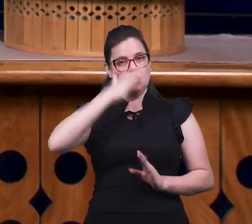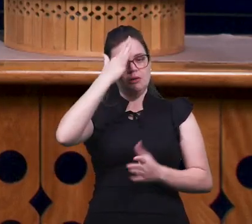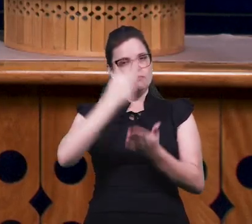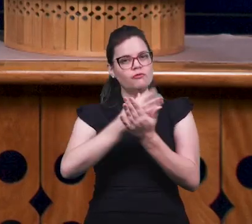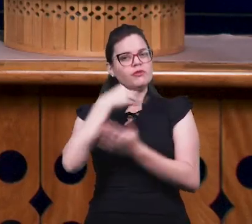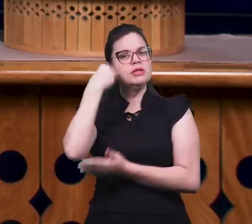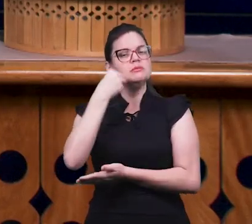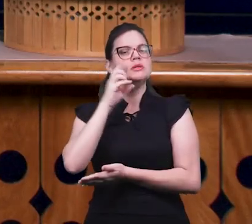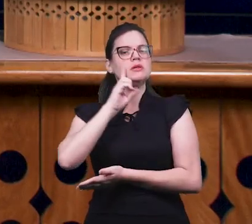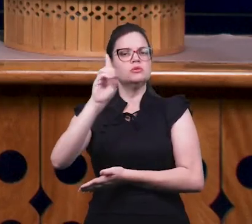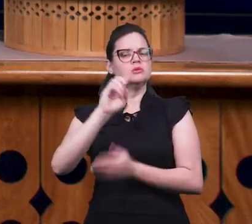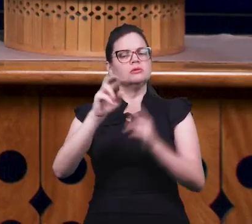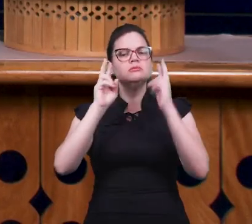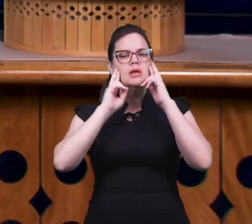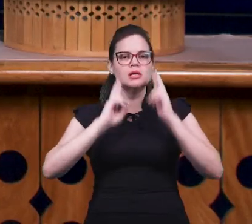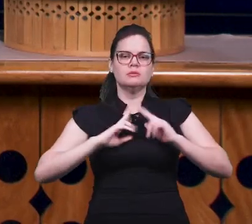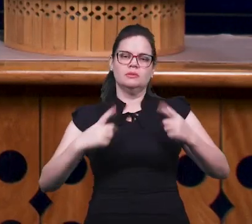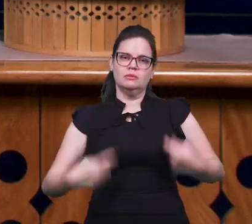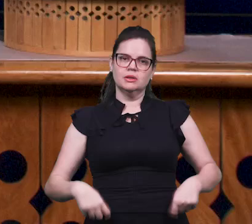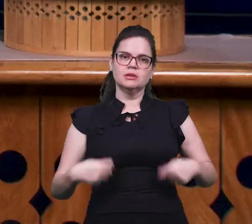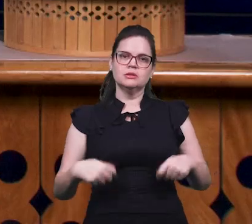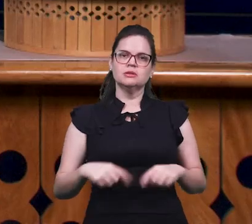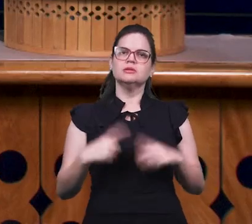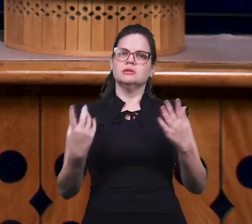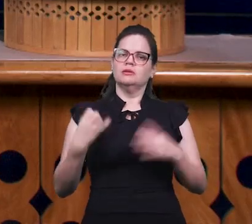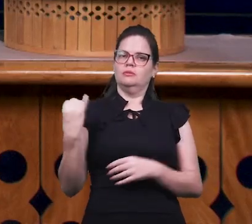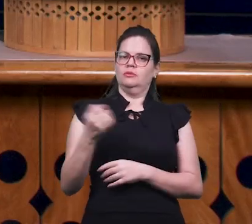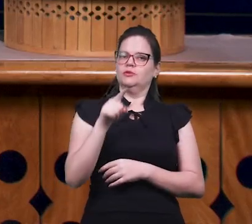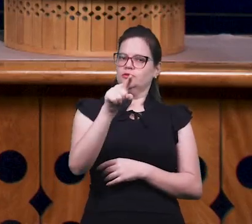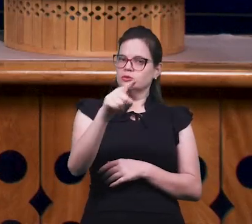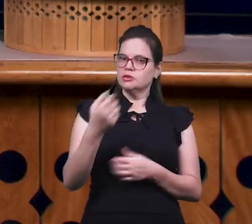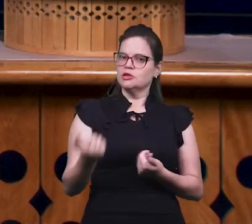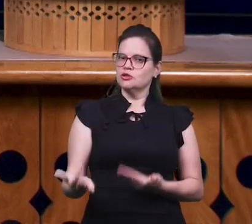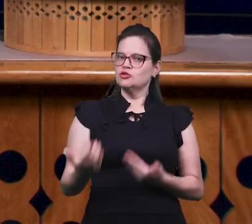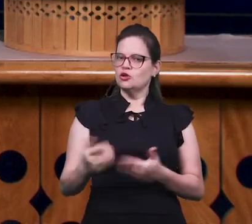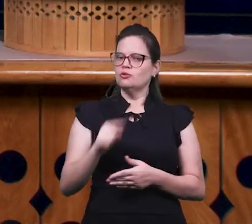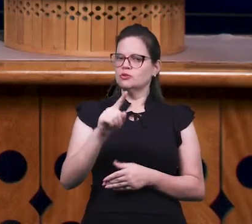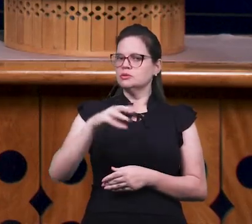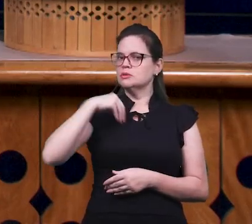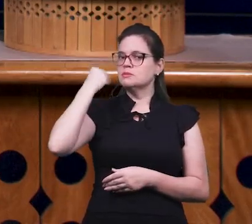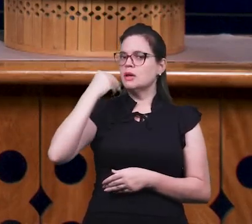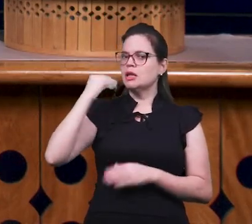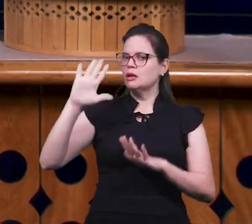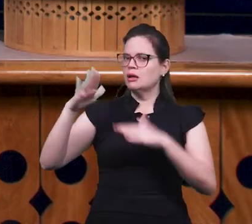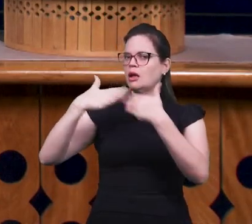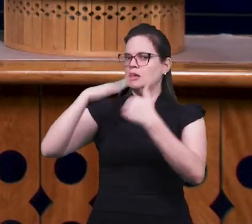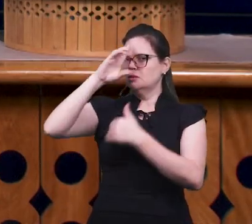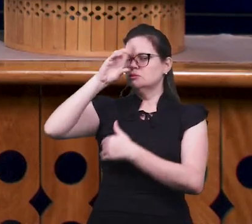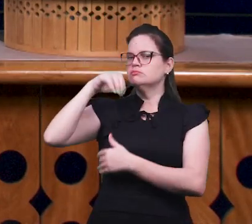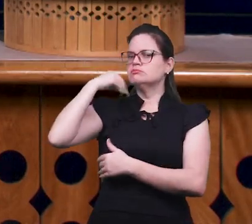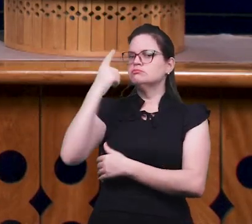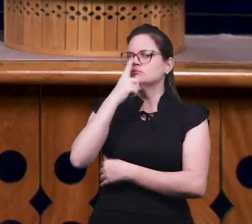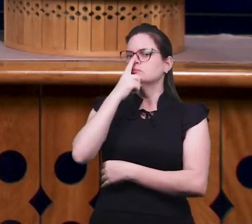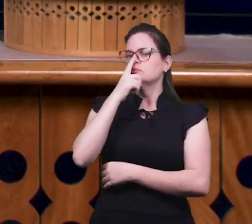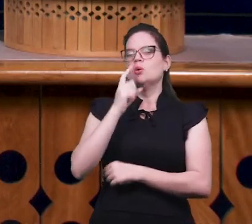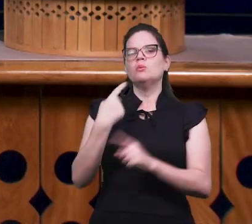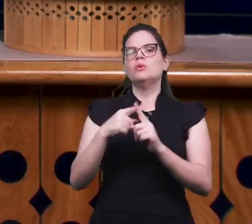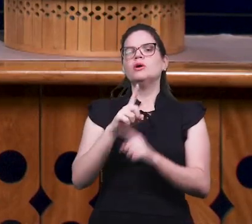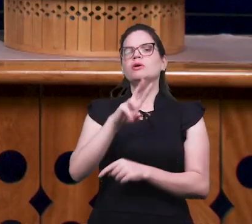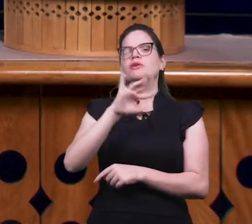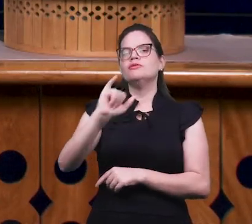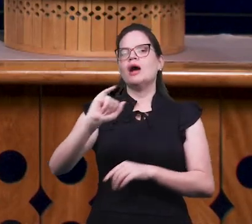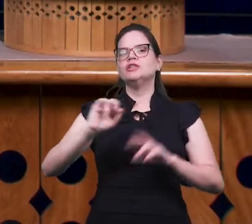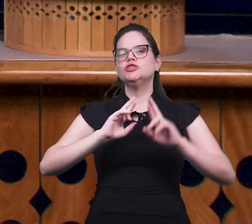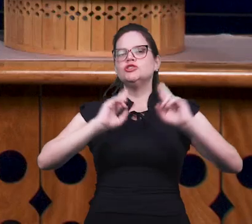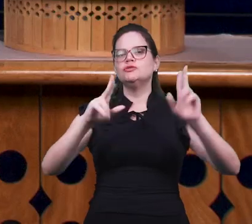fé, a minha experiência com Deus. Por isso que é importante, você jovem, buscar uma experiência com Deus. Porque o que vai marcar